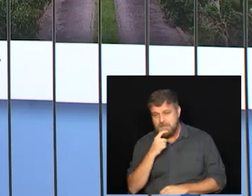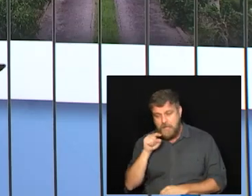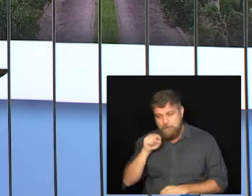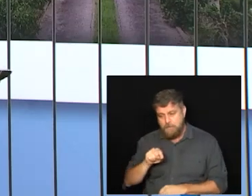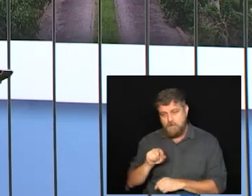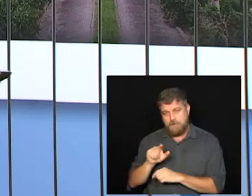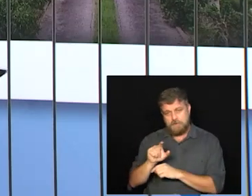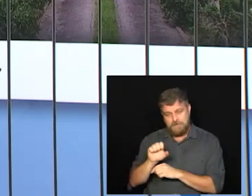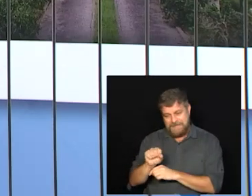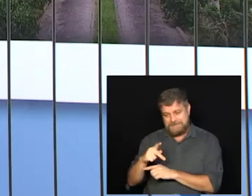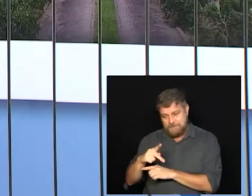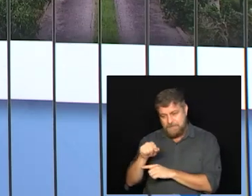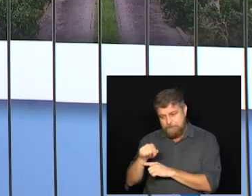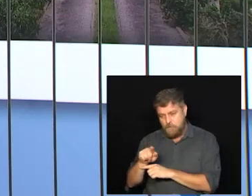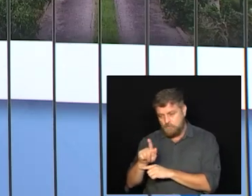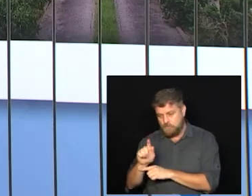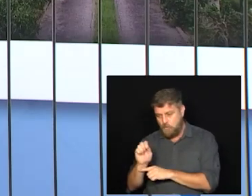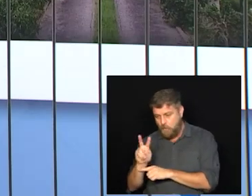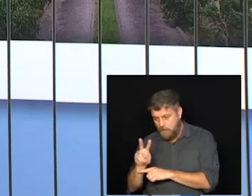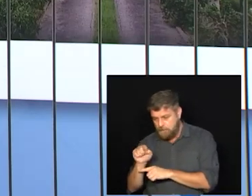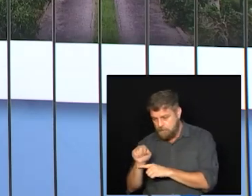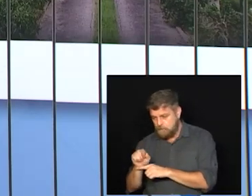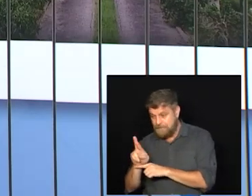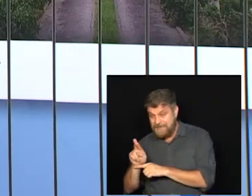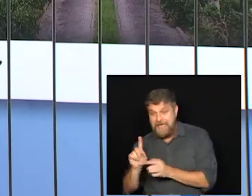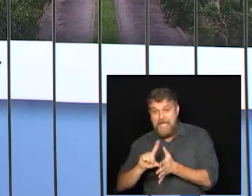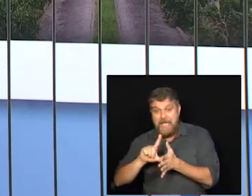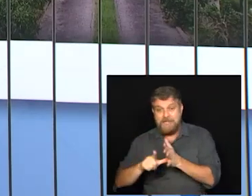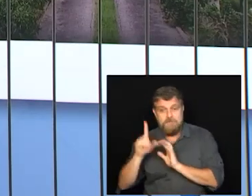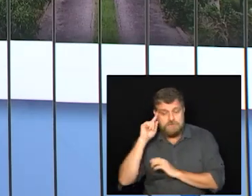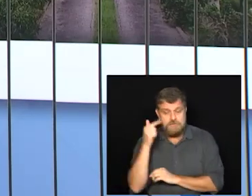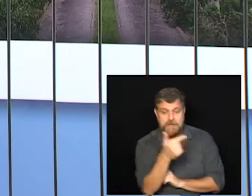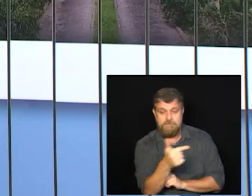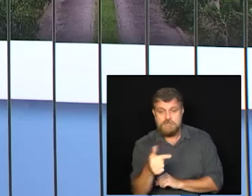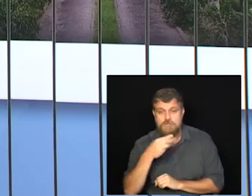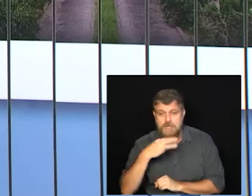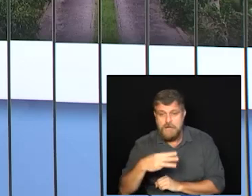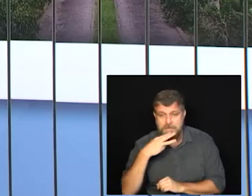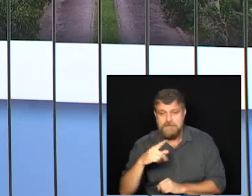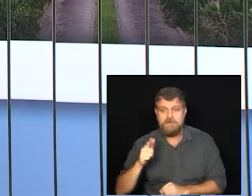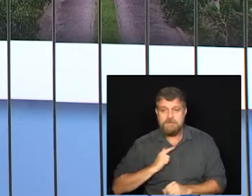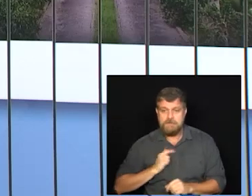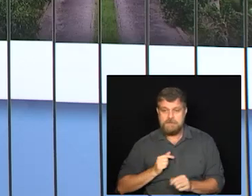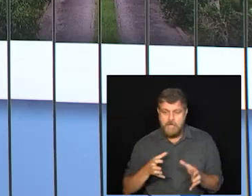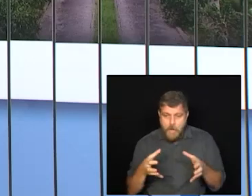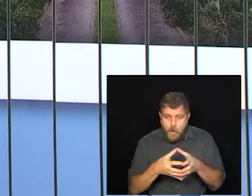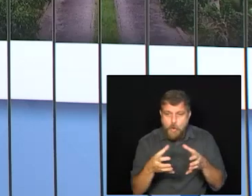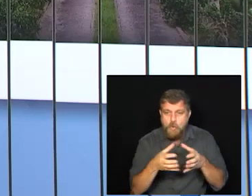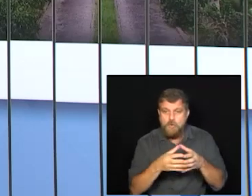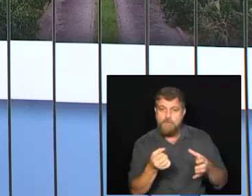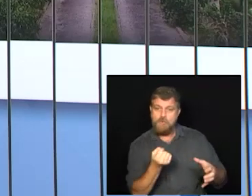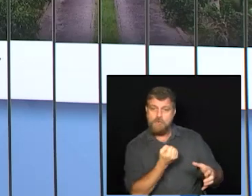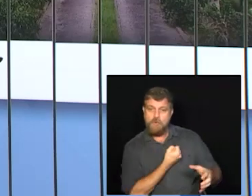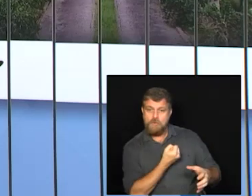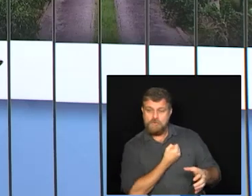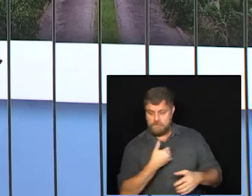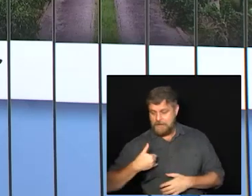vacina.campinas.sp.gov.br e só a partir do dia 22 de março é que nós teremos então a ampliação para um novo